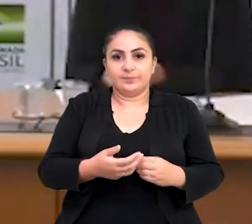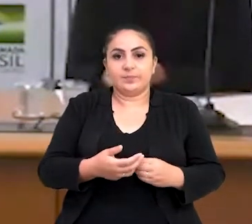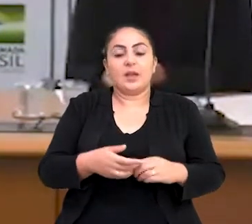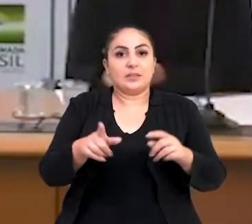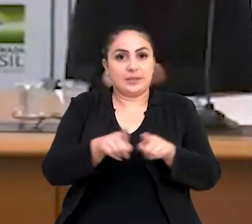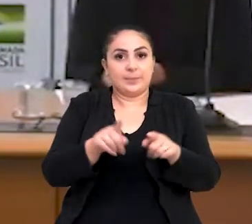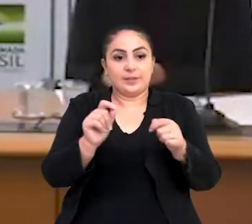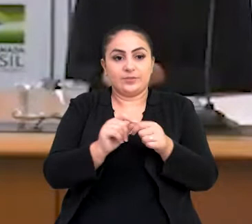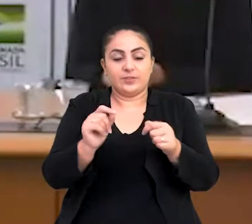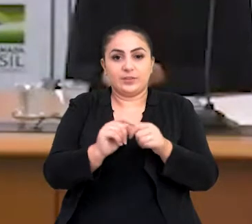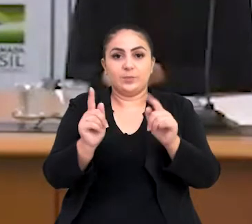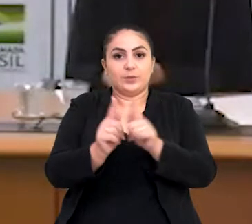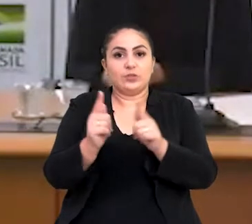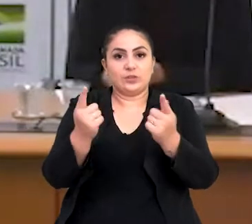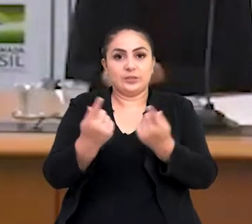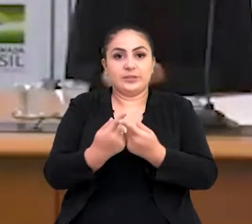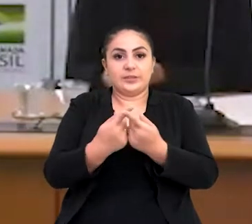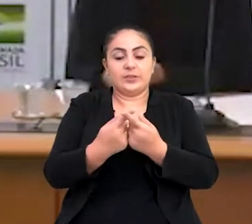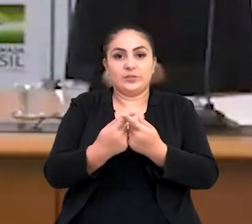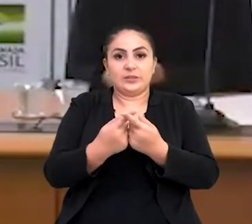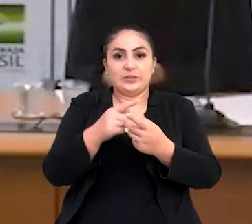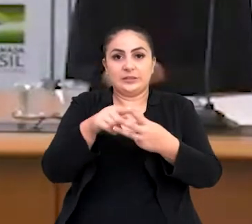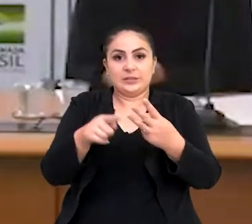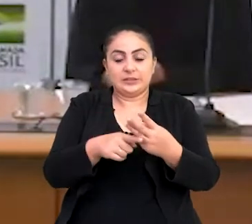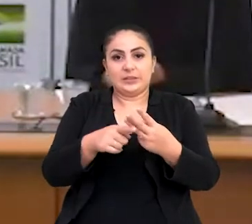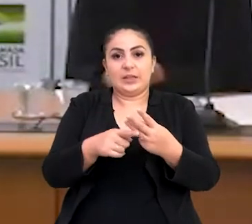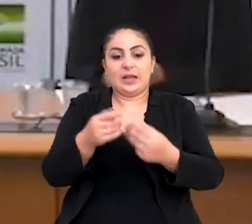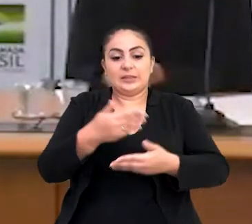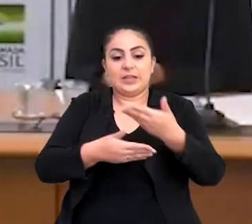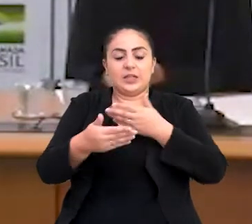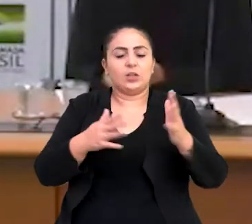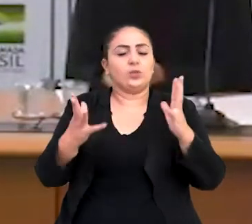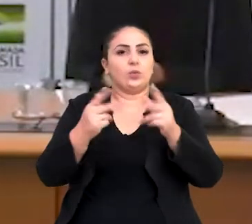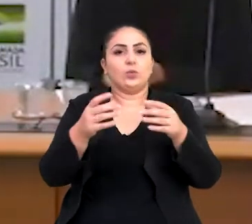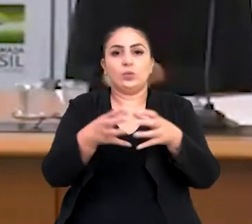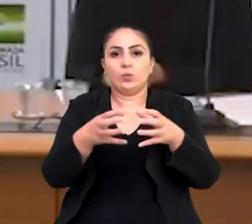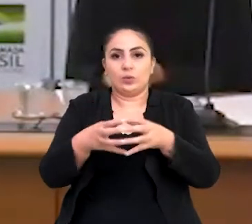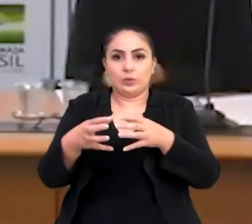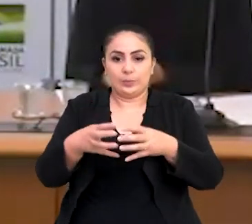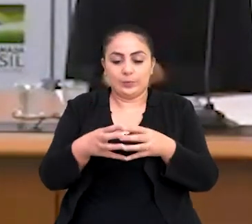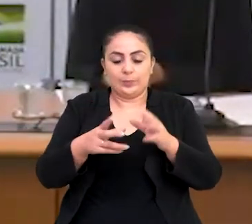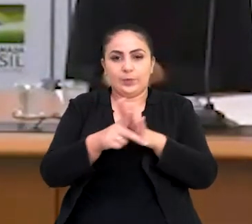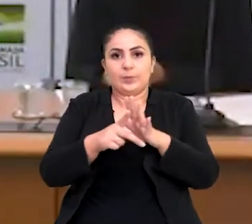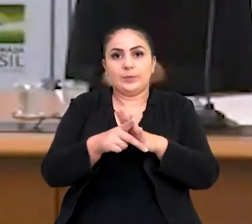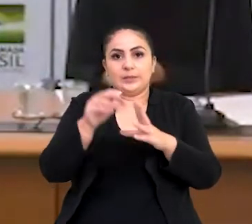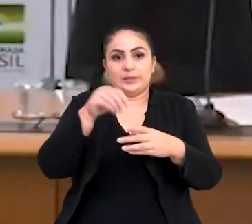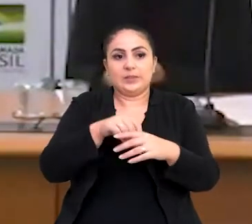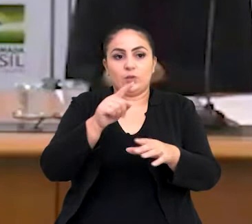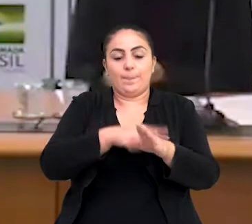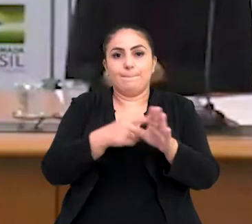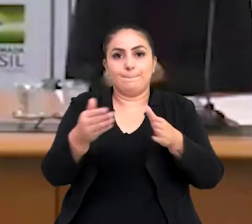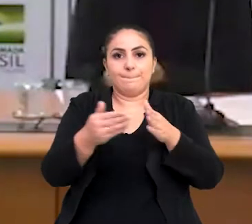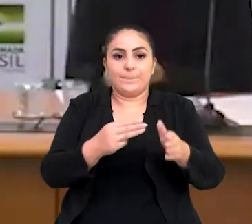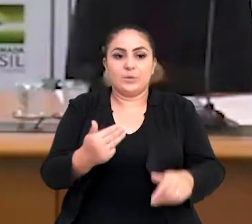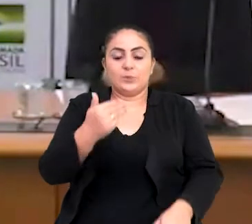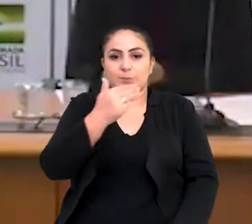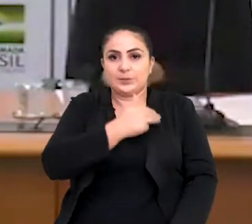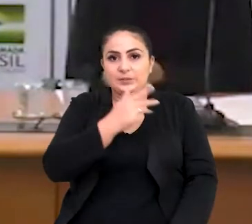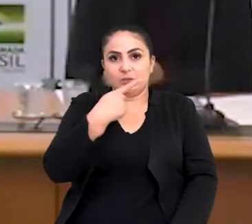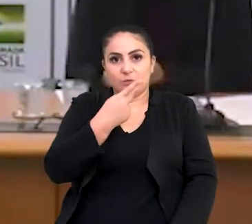Covid-19, que também é feito em uma gestão tripartite, e formos atendendo a todos os grupos dentro